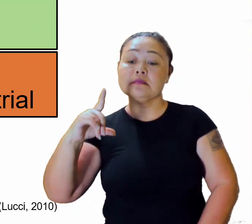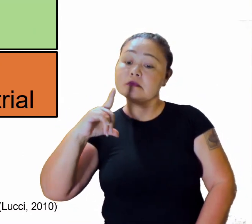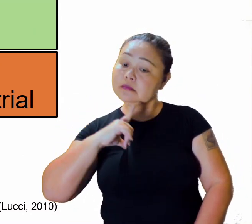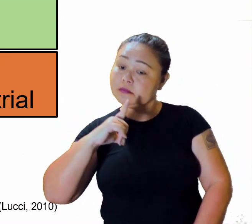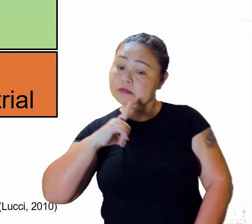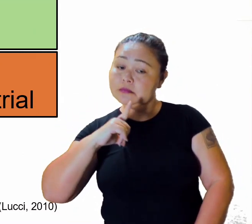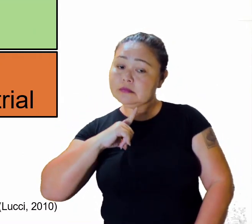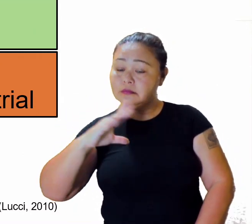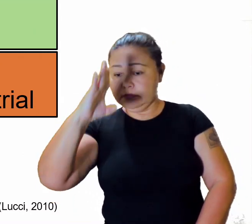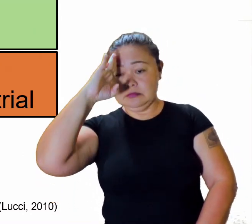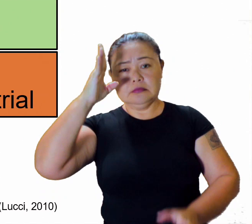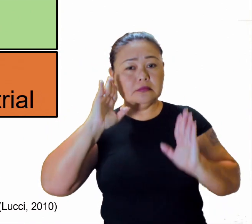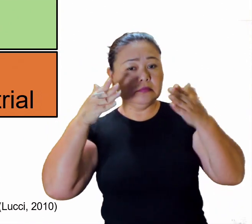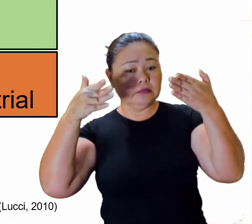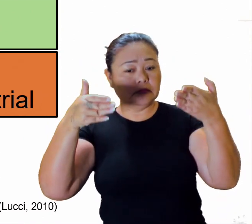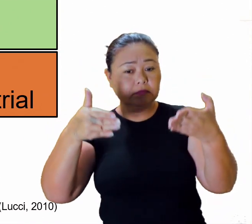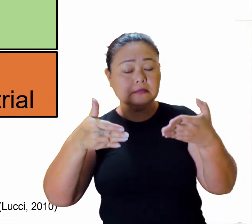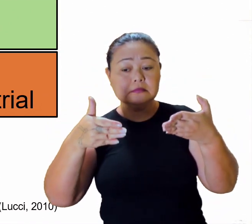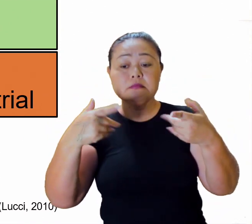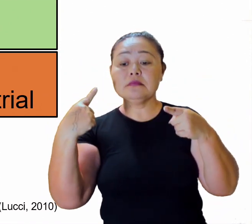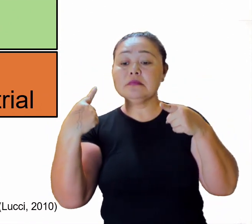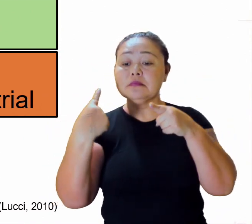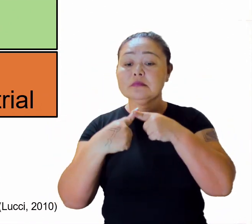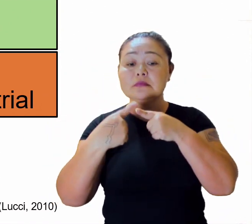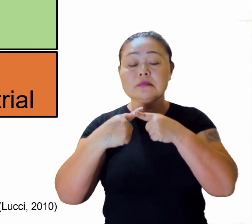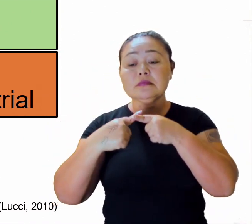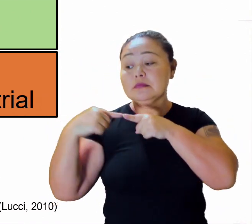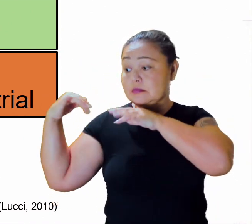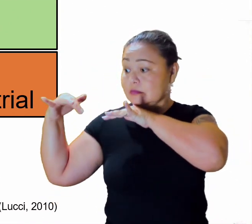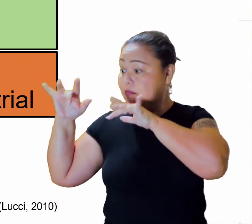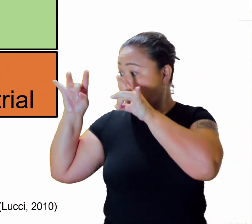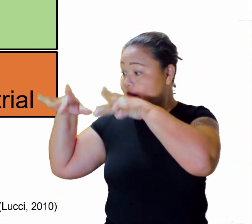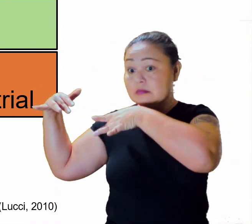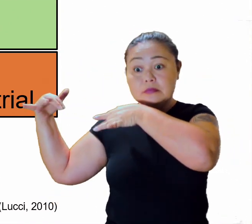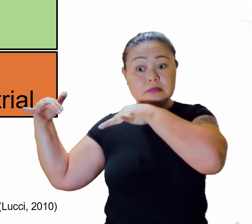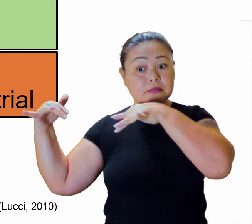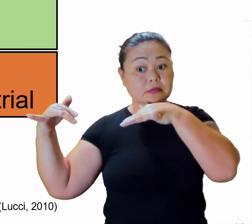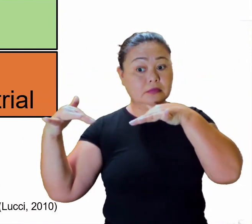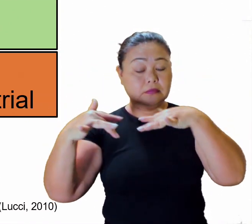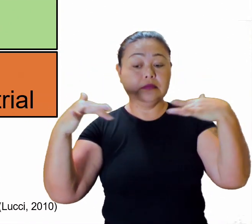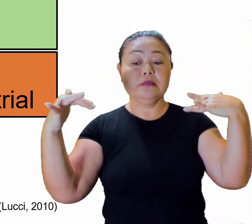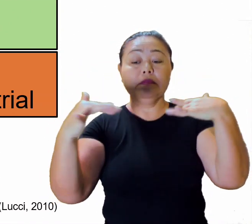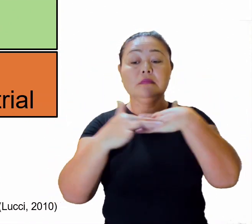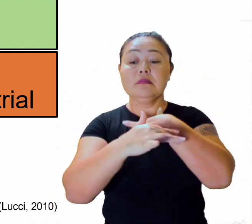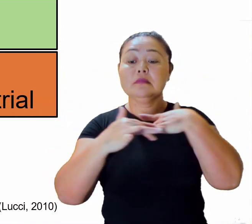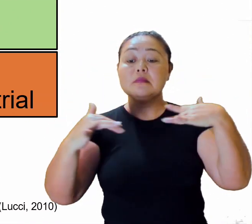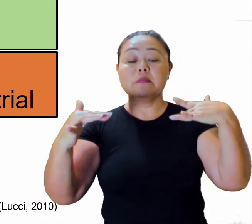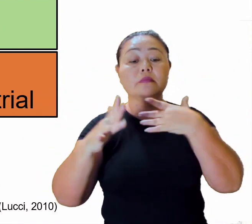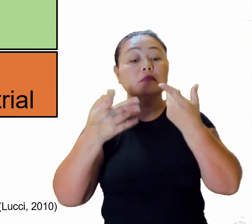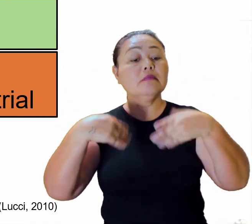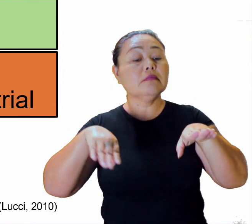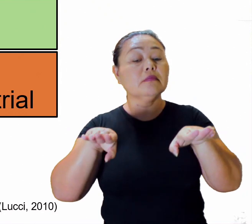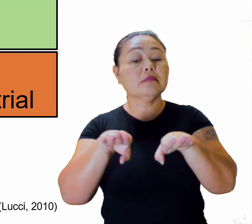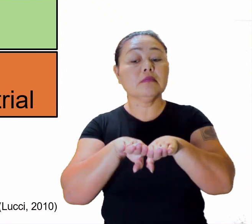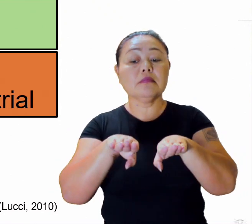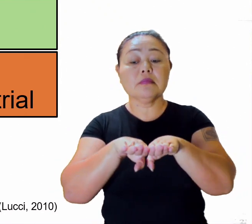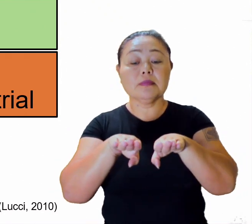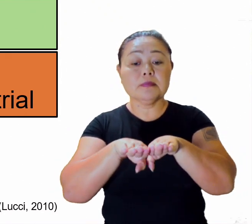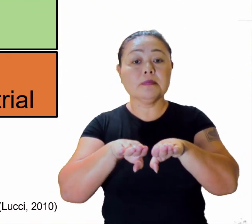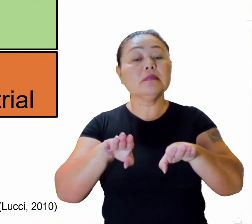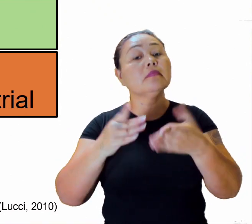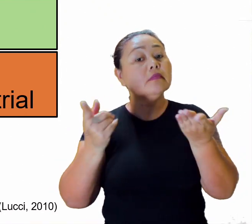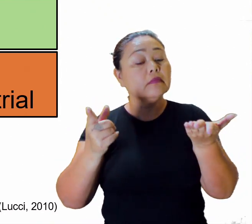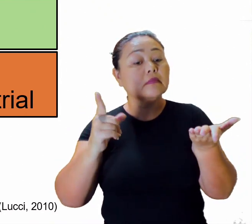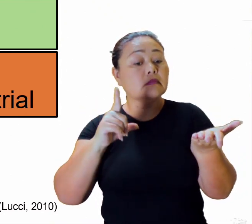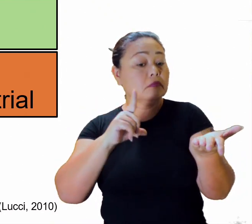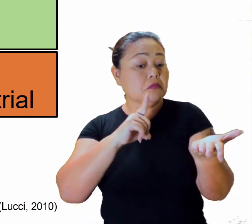deu principalmente por causa do êxodo rural, não é isso? Isso mesmo. E também, logicamente,